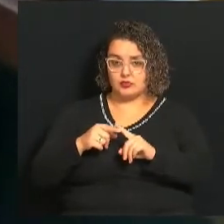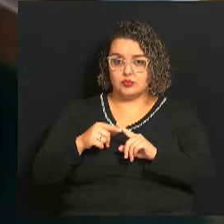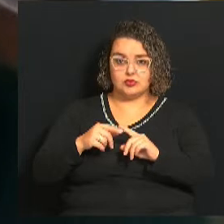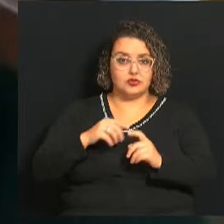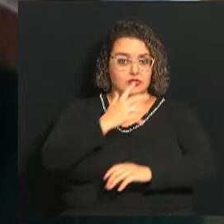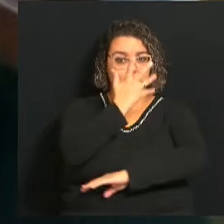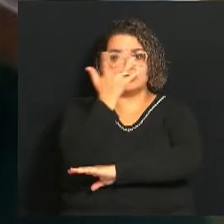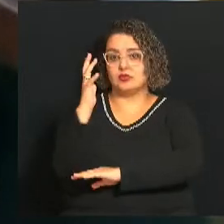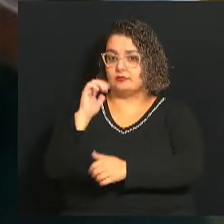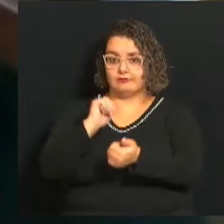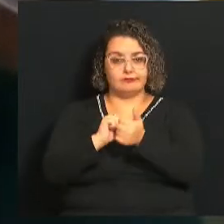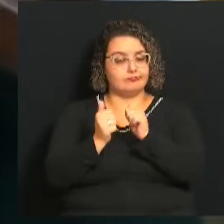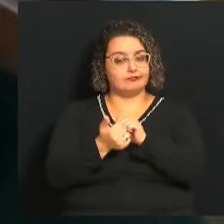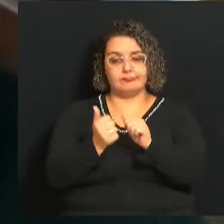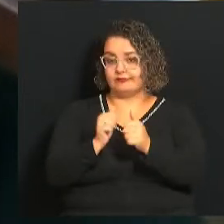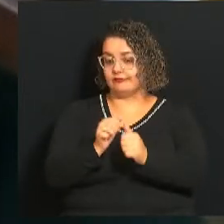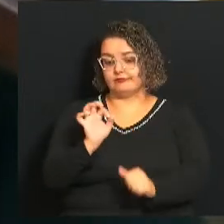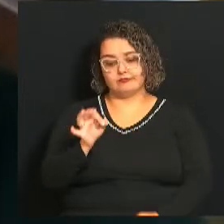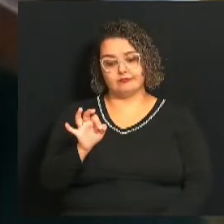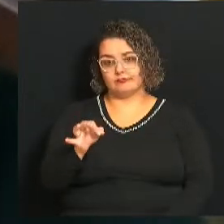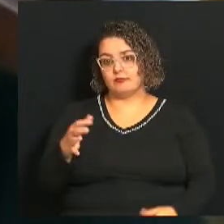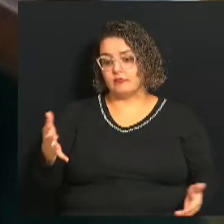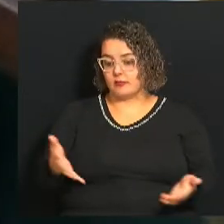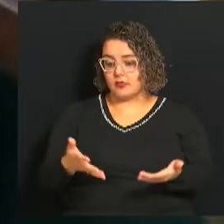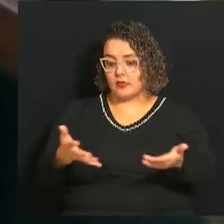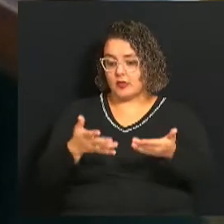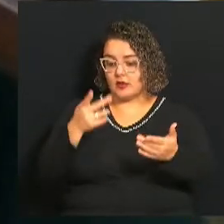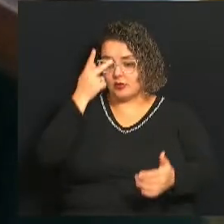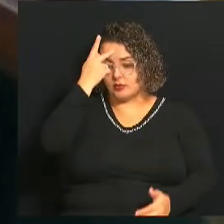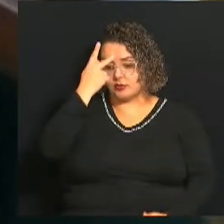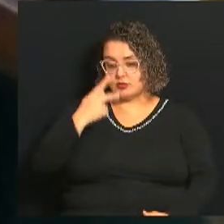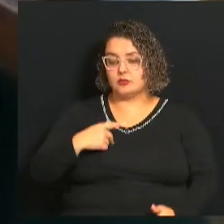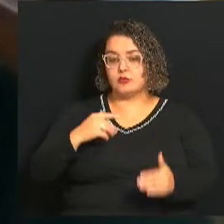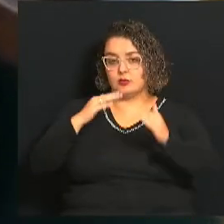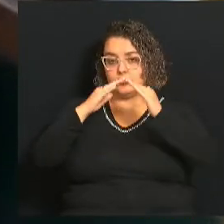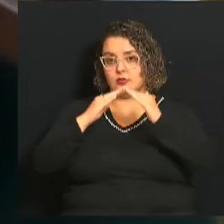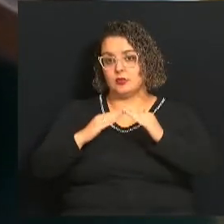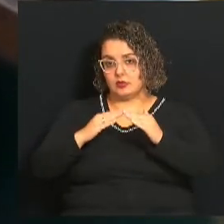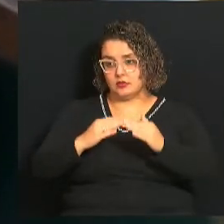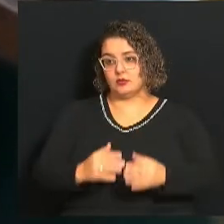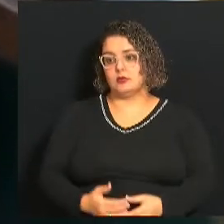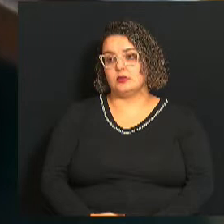são iniciativas dos próprios moradores.